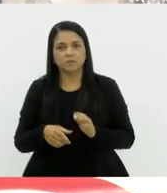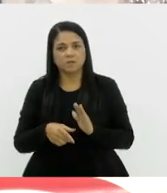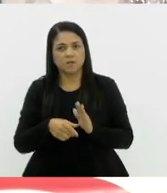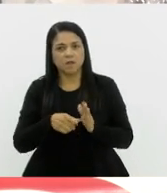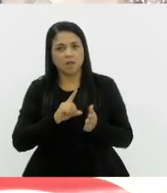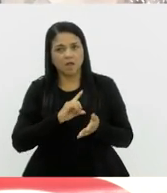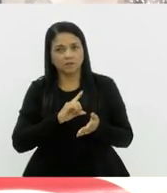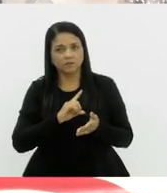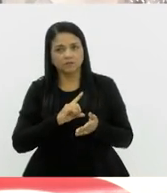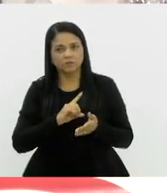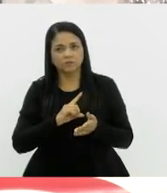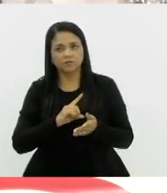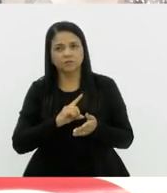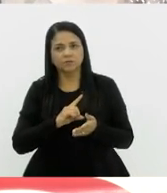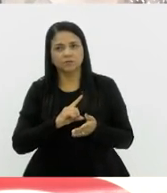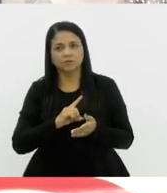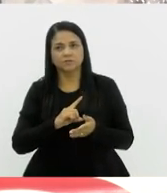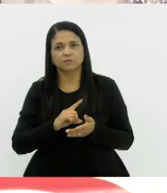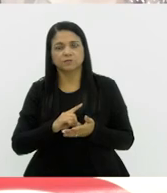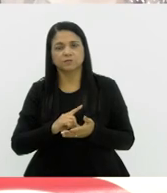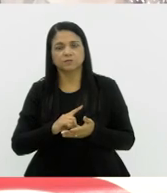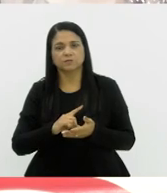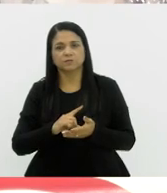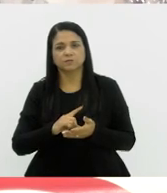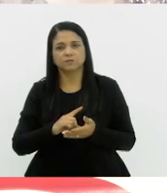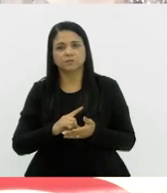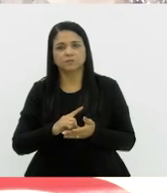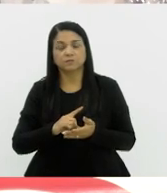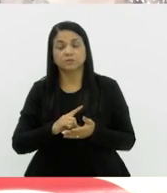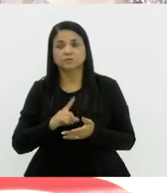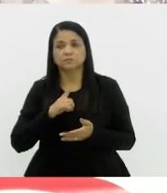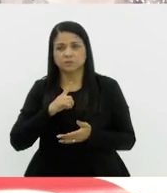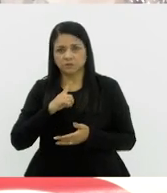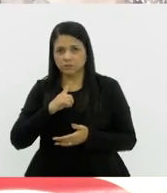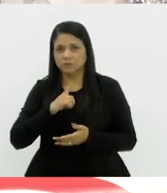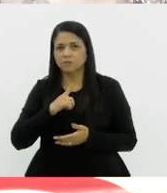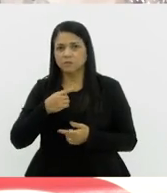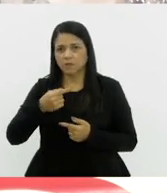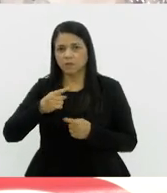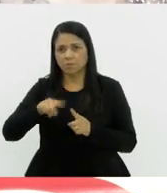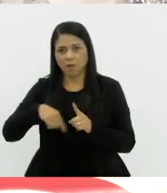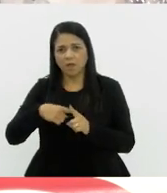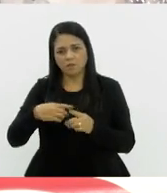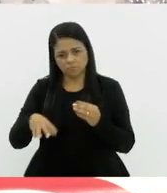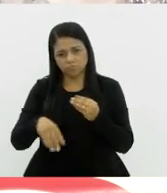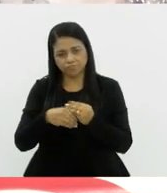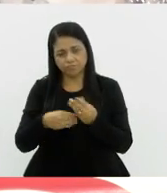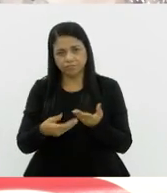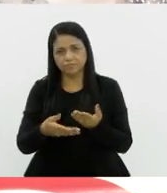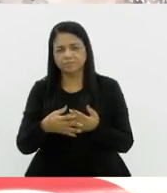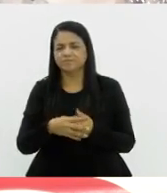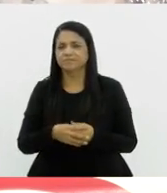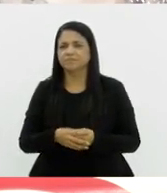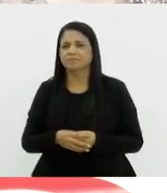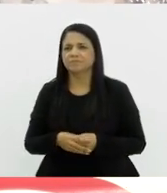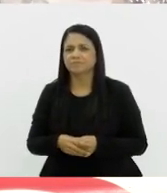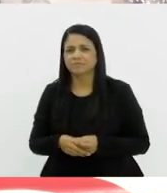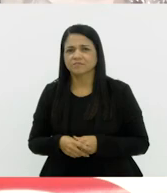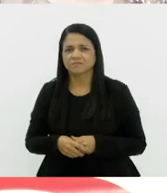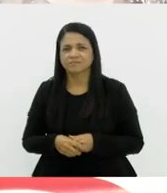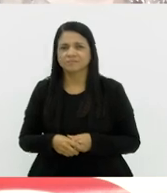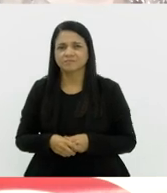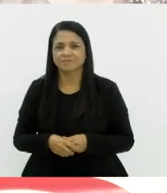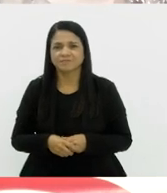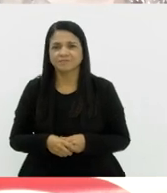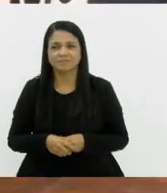faz as manifestações. A gente inclui aquela. Não, tem aquela. Isso, a gente inclui ela agora. Agora, isso. Cadê a Vamos pessoa?